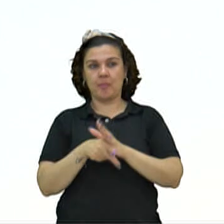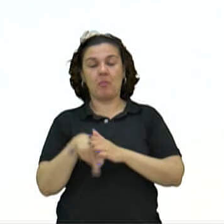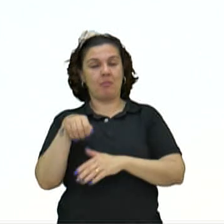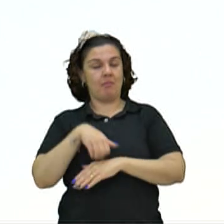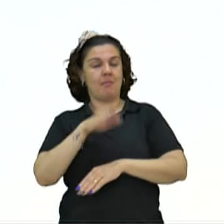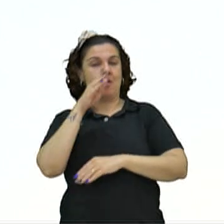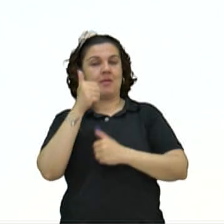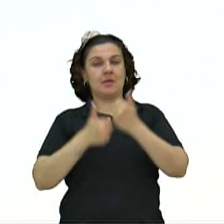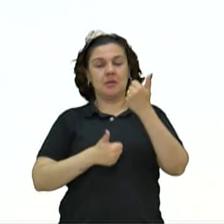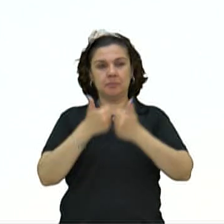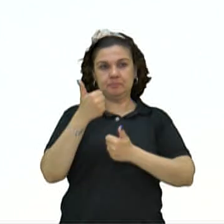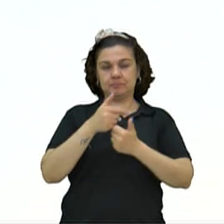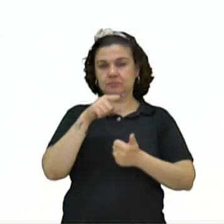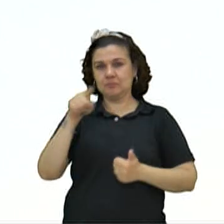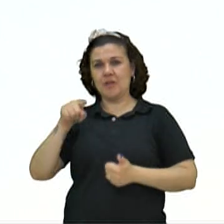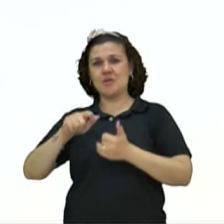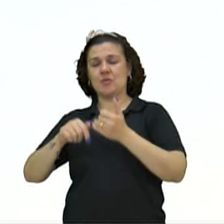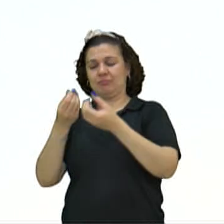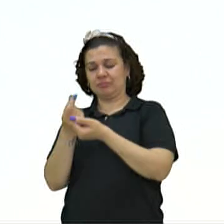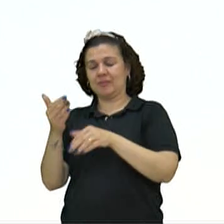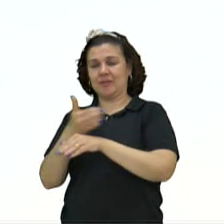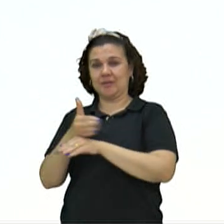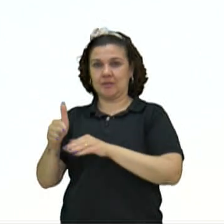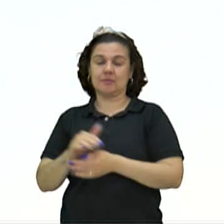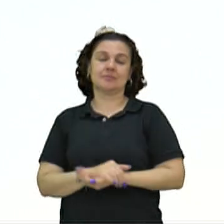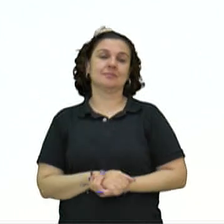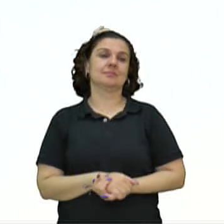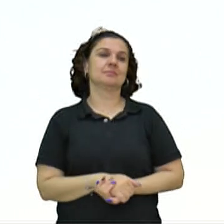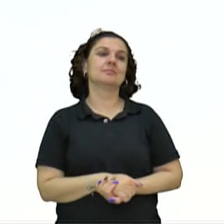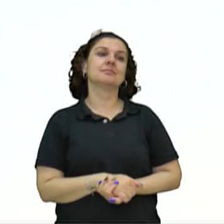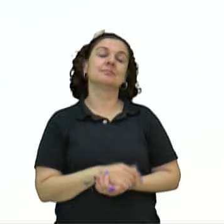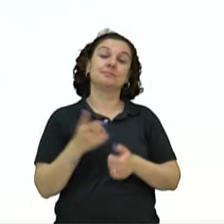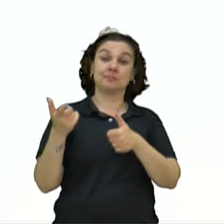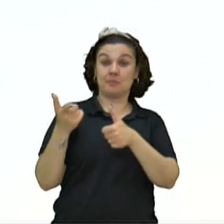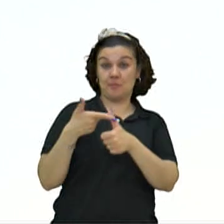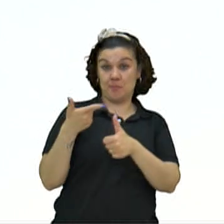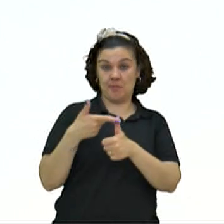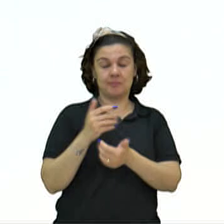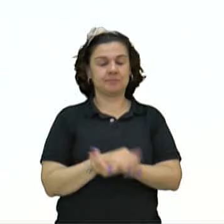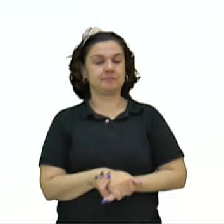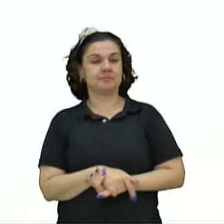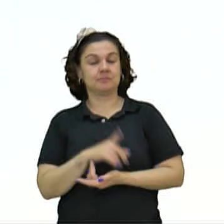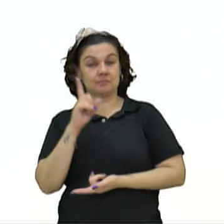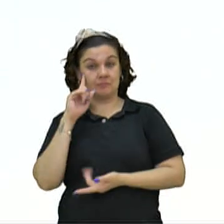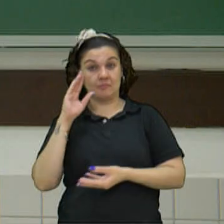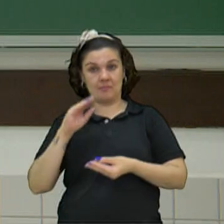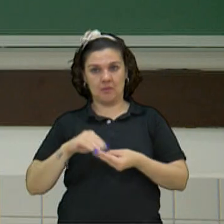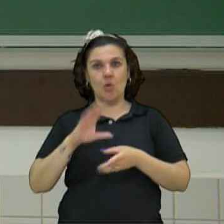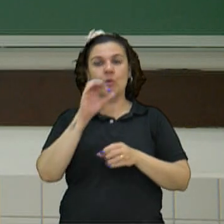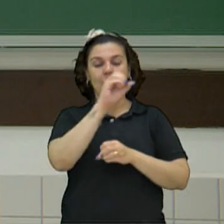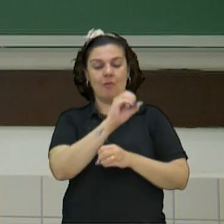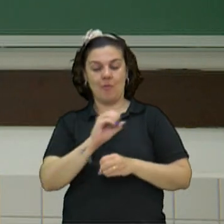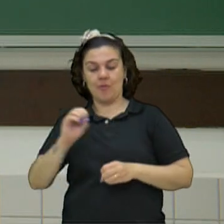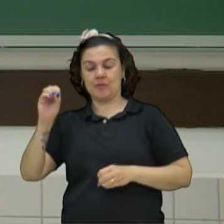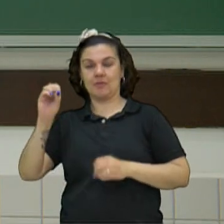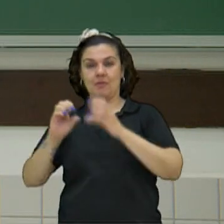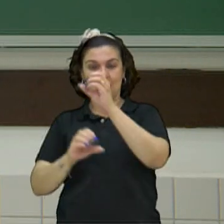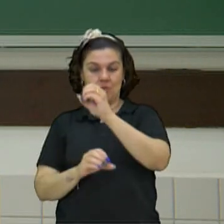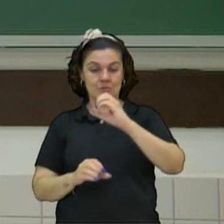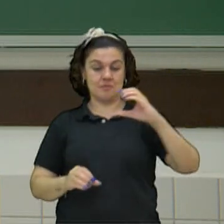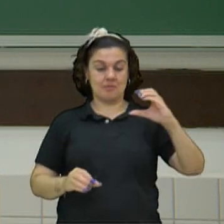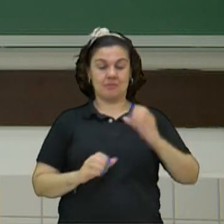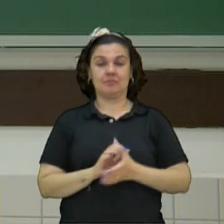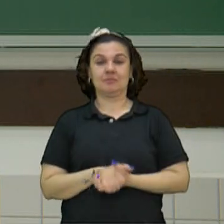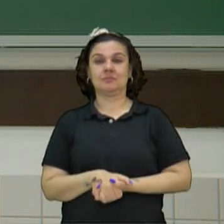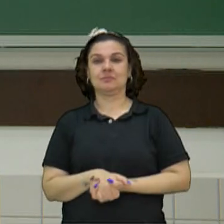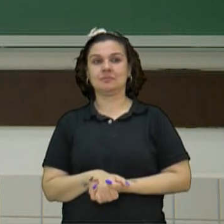arroz e a ocidental com o domínio do trigo. Primeiro, você precisa entender o que é Oriente e o que é Ocidente.